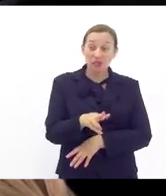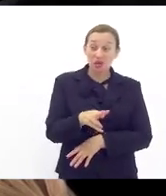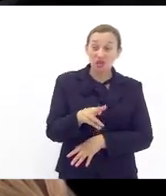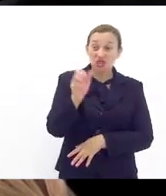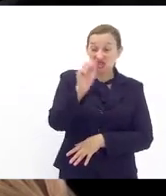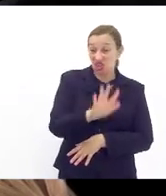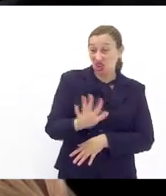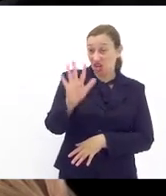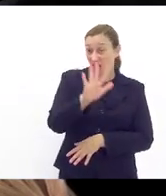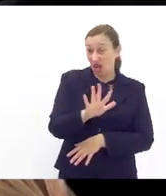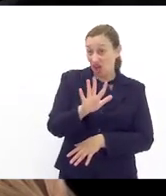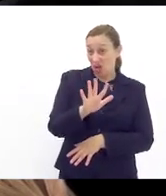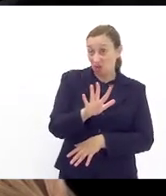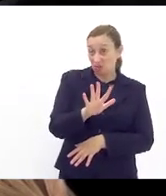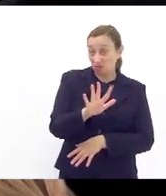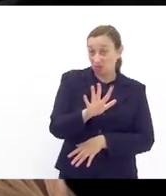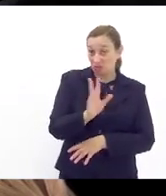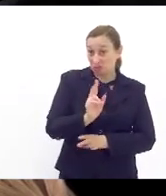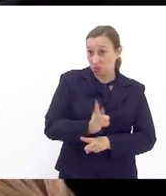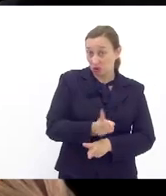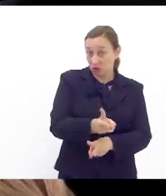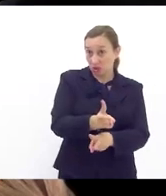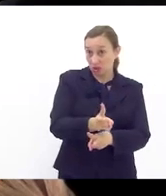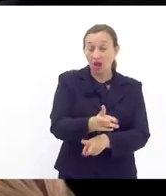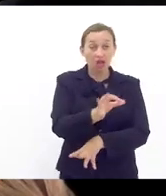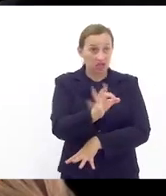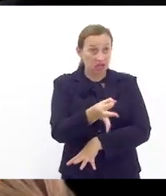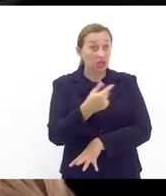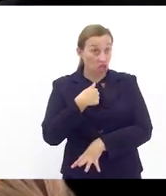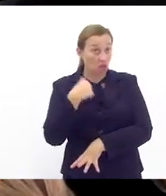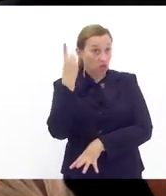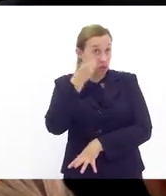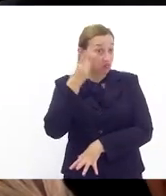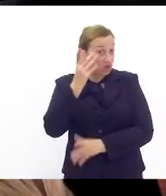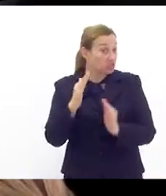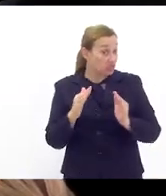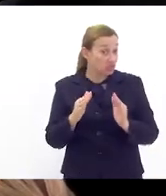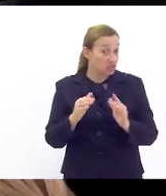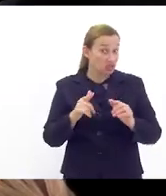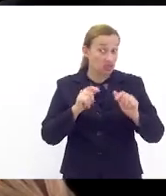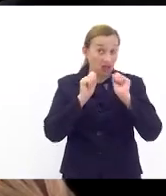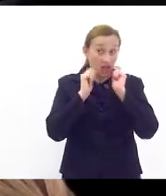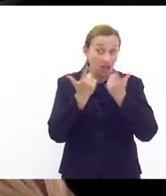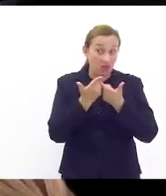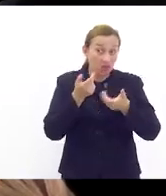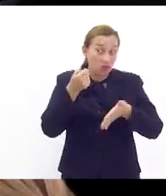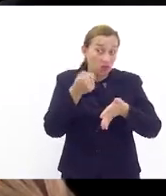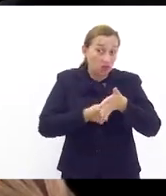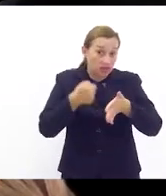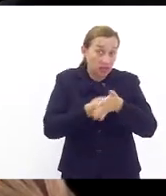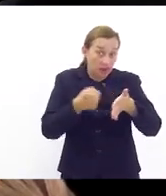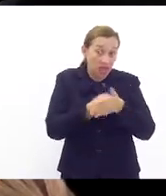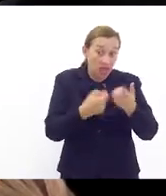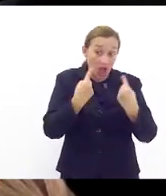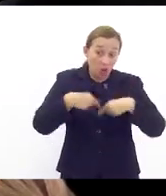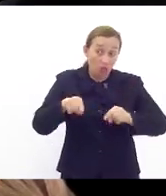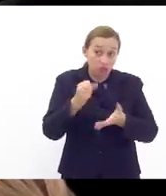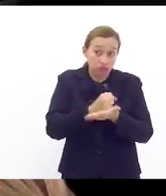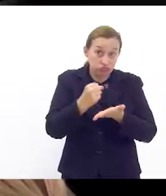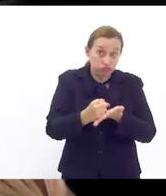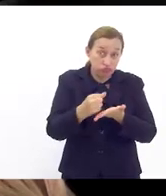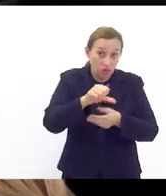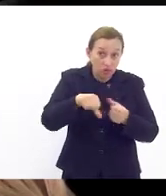já para se manter essa concessão você pode ter certeza que eu vou ser um deputado aqui nessa casa que vou trabalhar contra a renovação dessa concessão porque